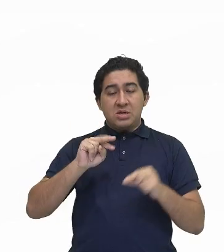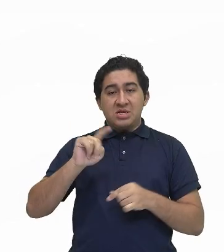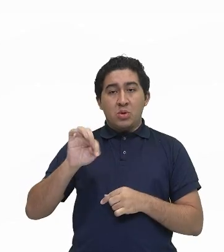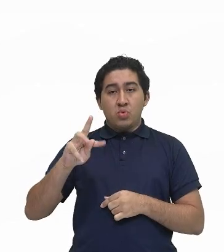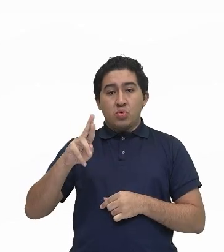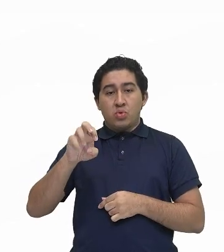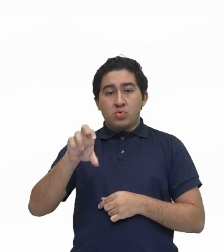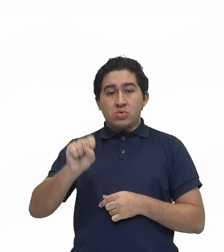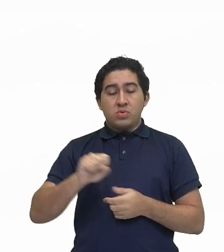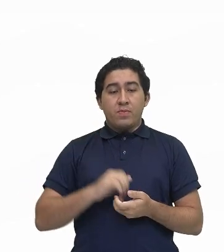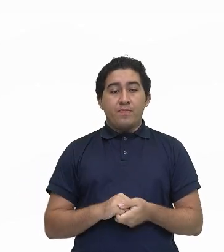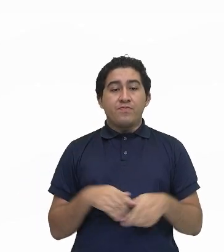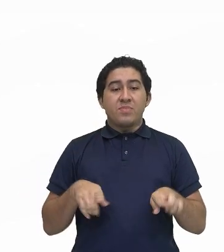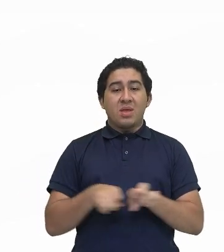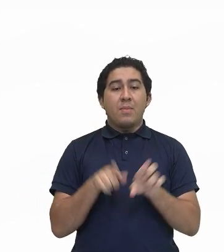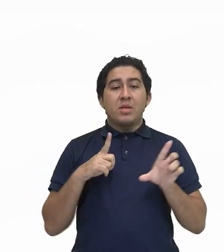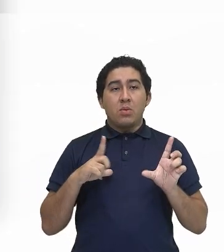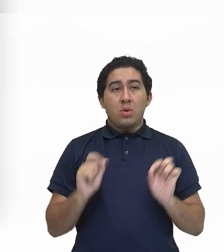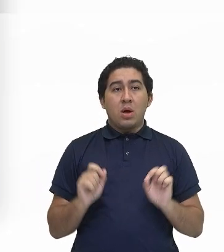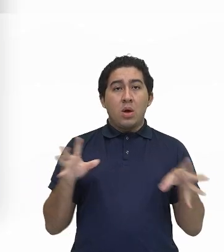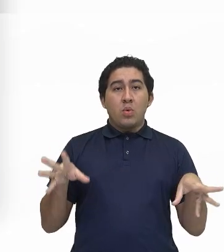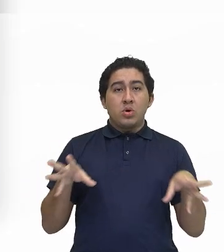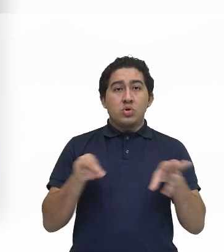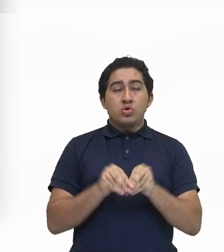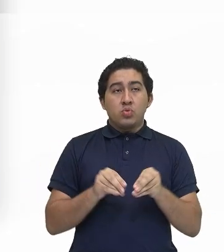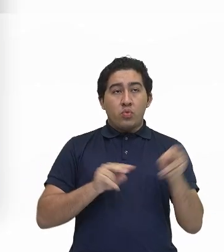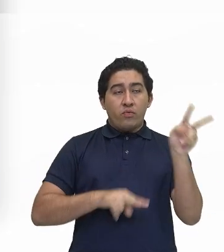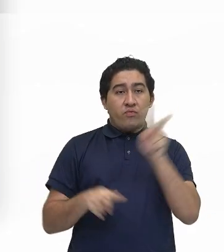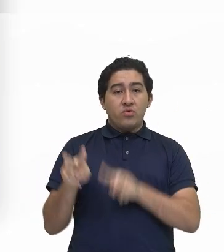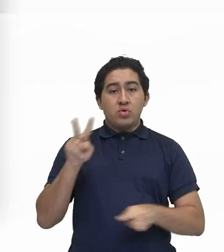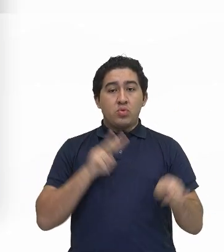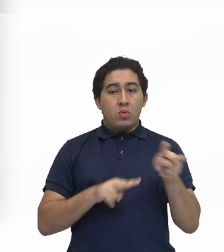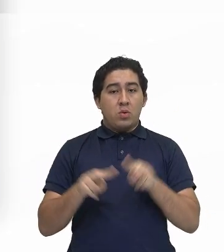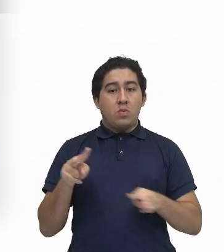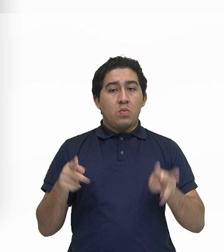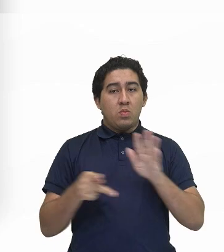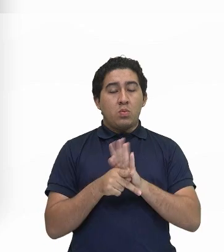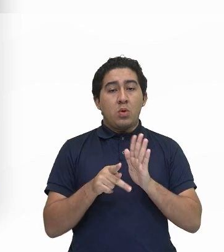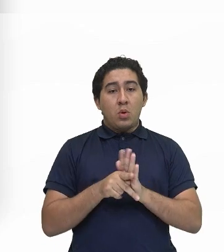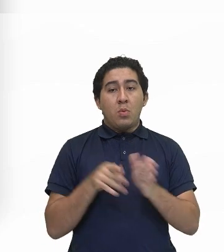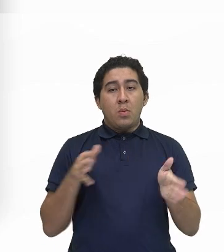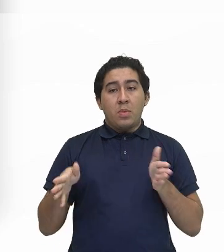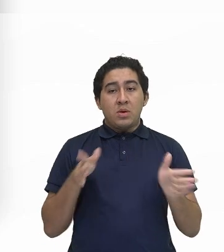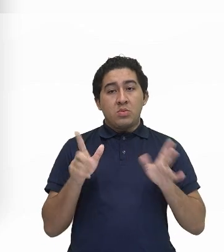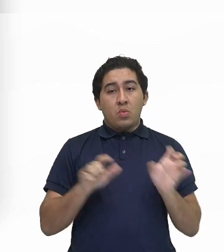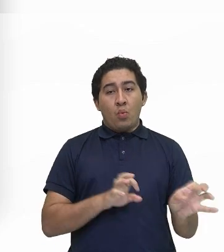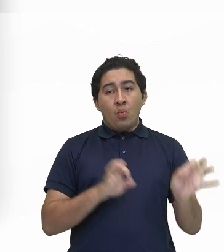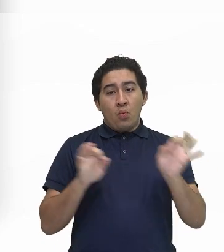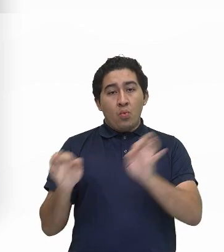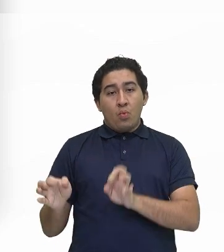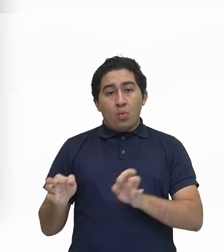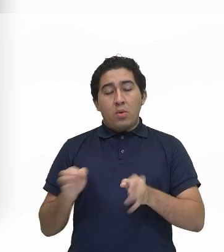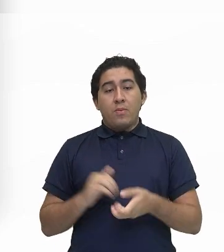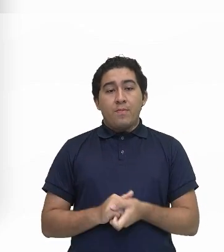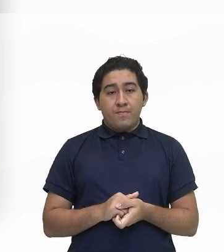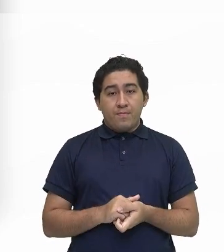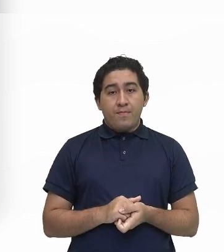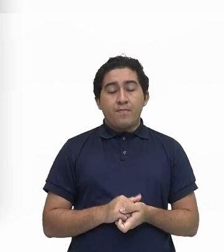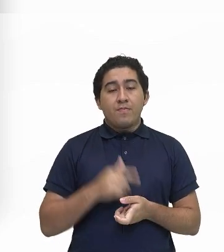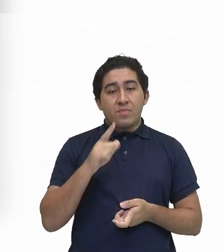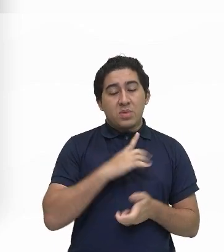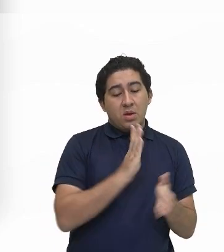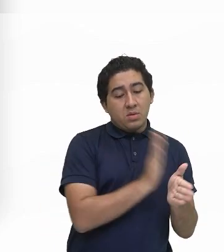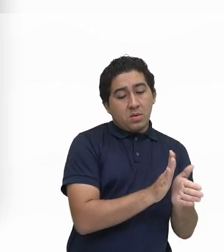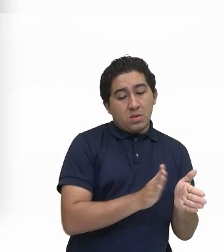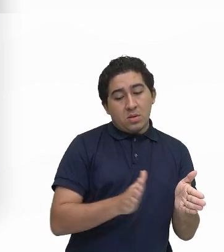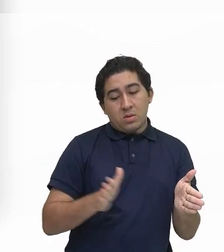nêutrons. Logo, nós temos aí o resumo visual do ciclo, que começa com uma nebulosa